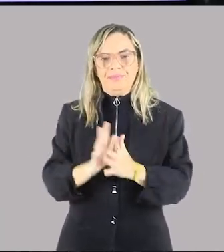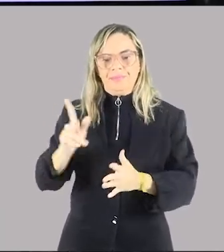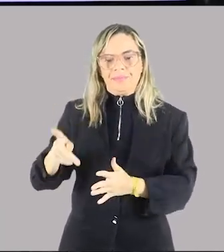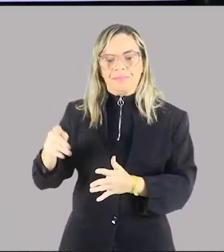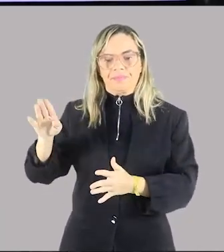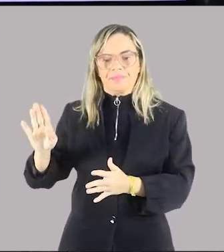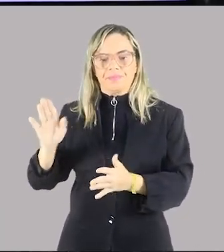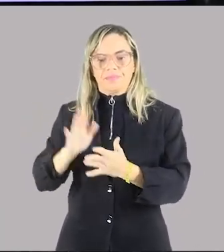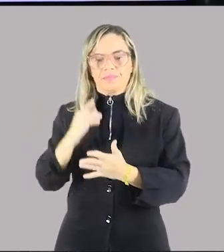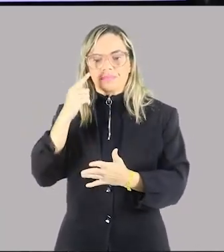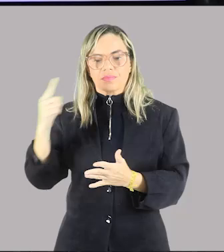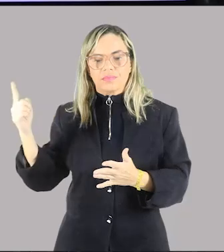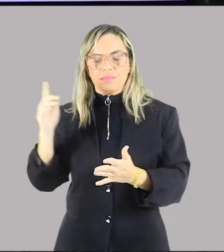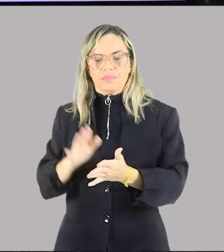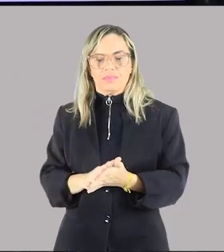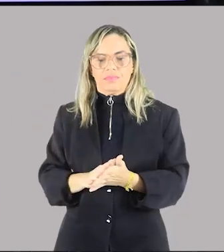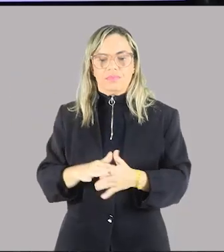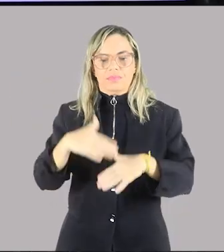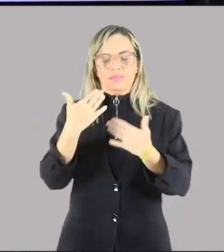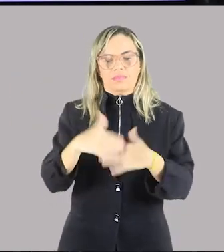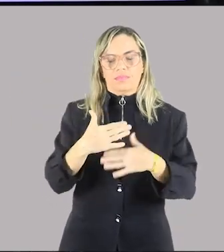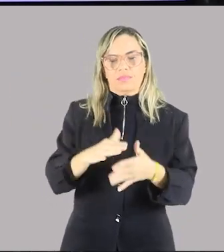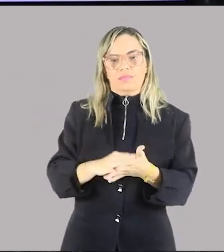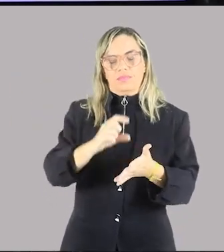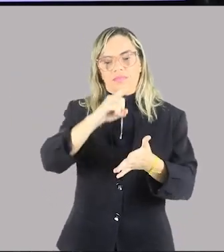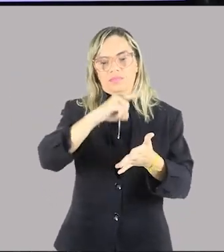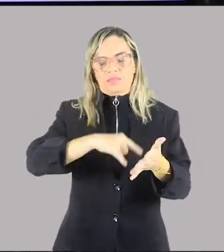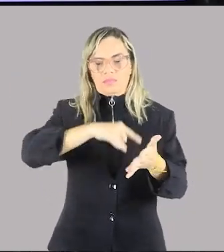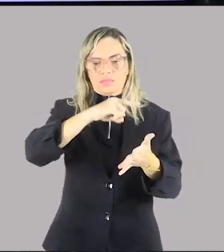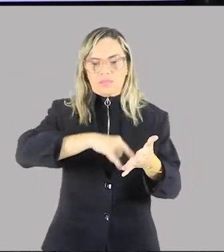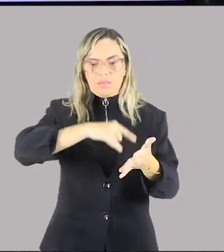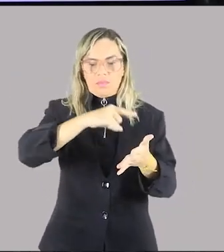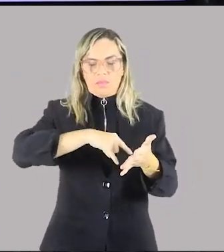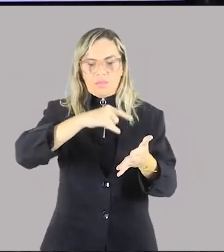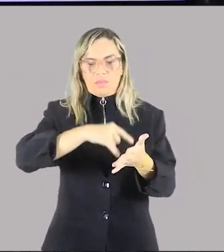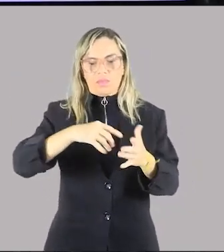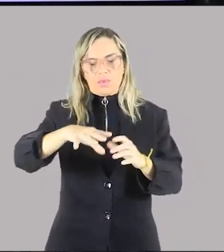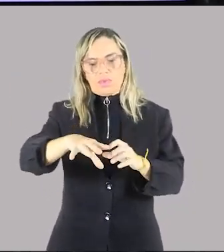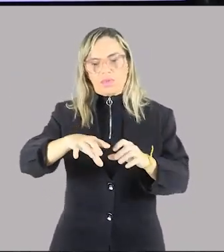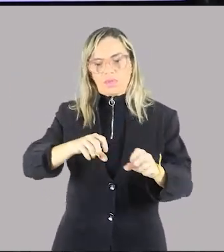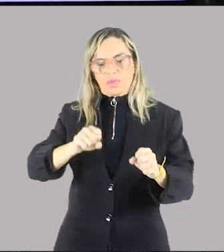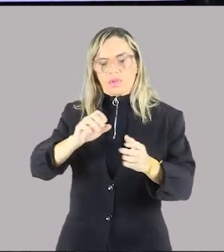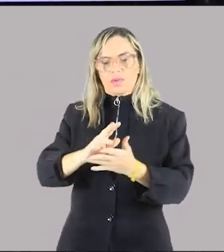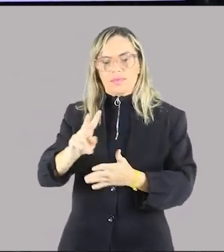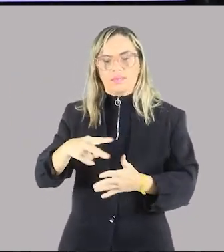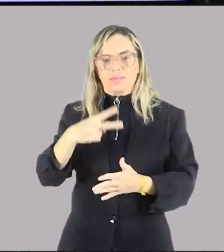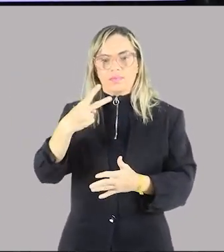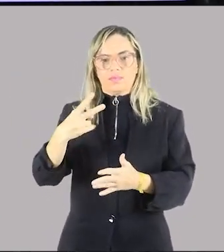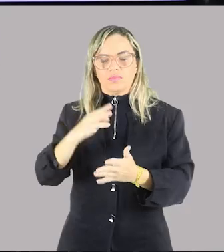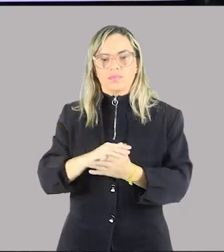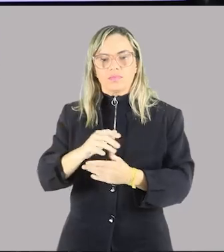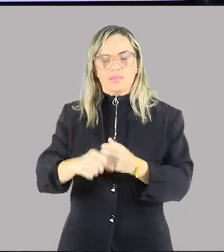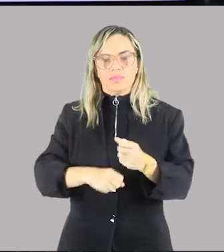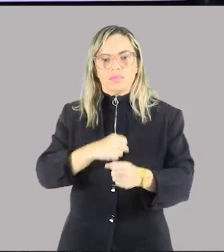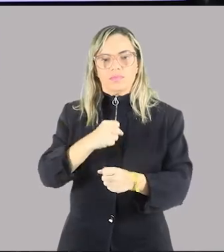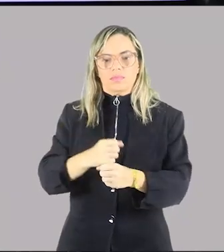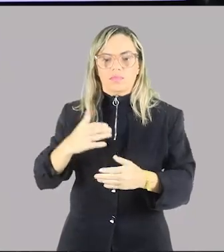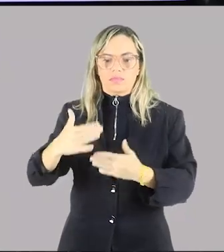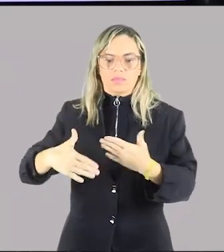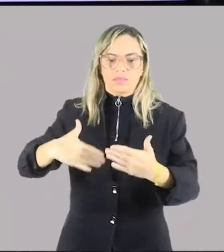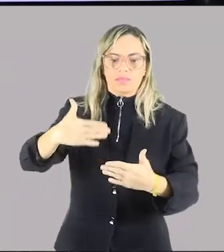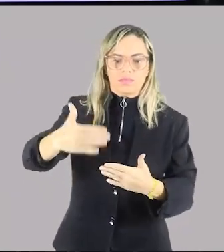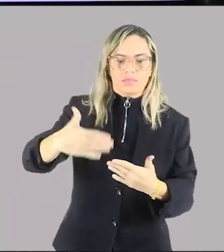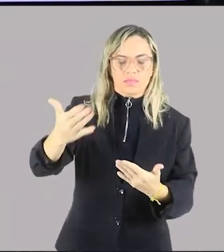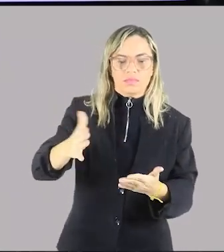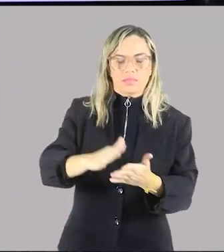validade do concurso é de 2 anos. Você, por exemplo, faz o concurso público para os Correios e em até 2 anos a